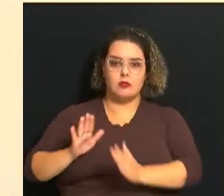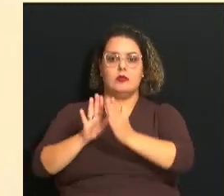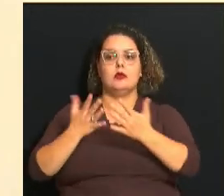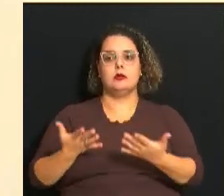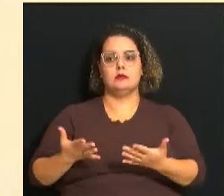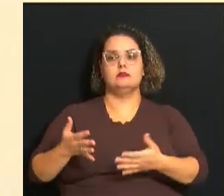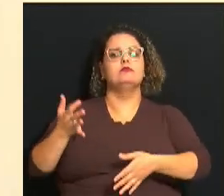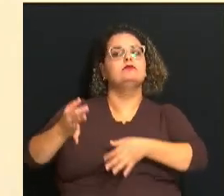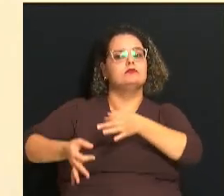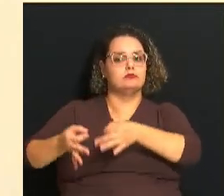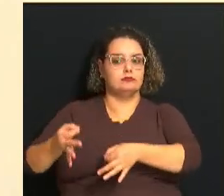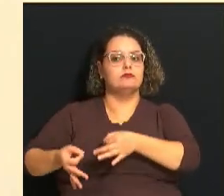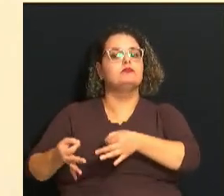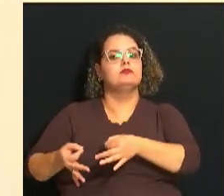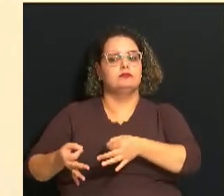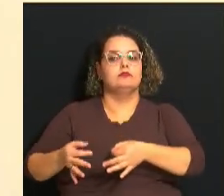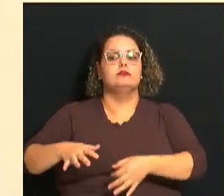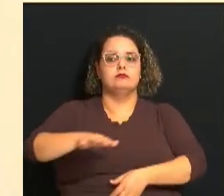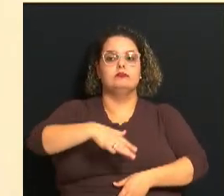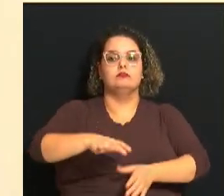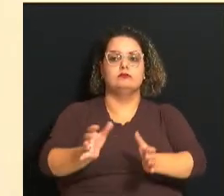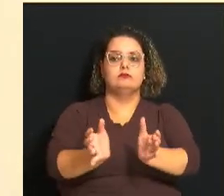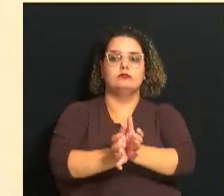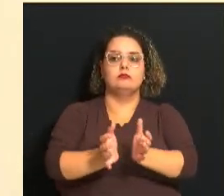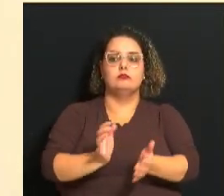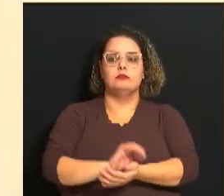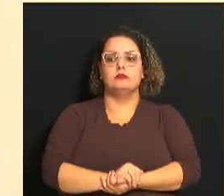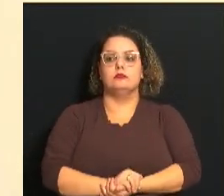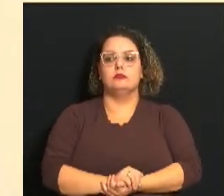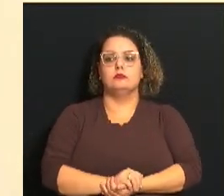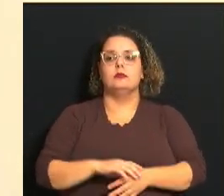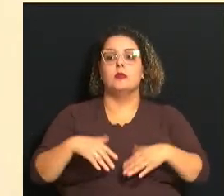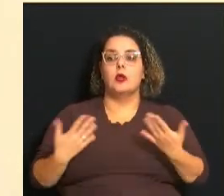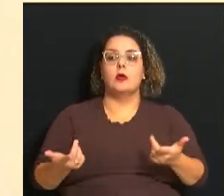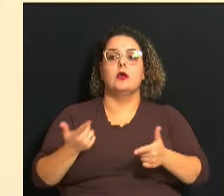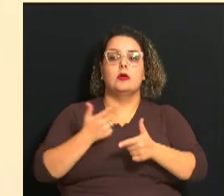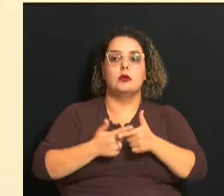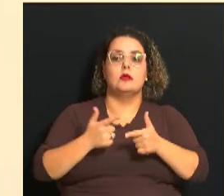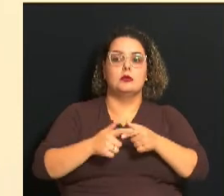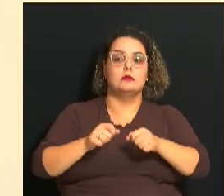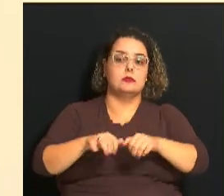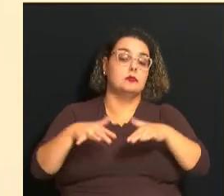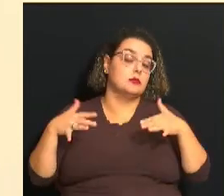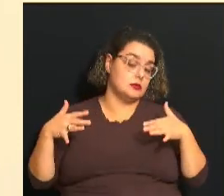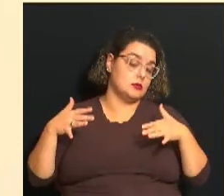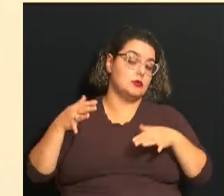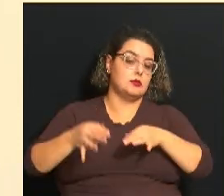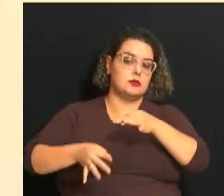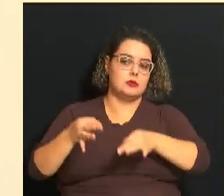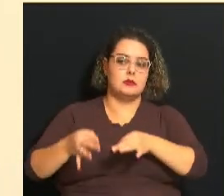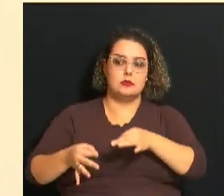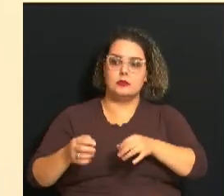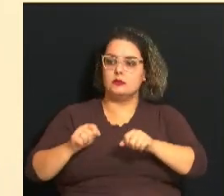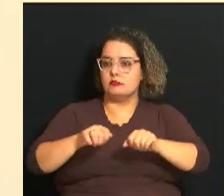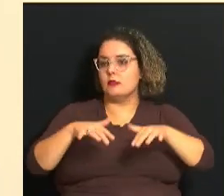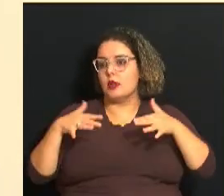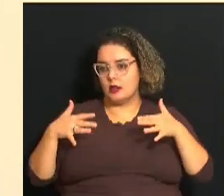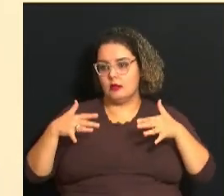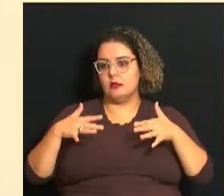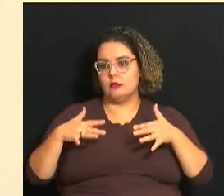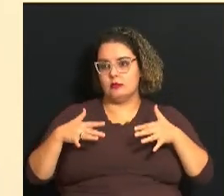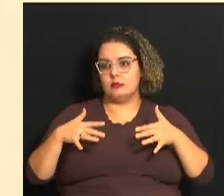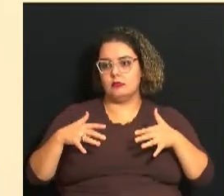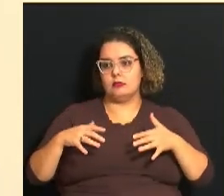também é o enfrentamento da classe trabalhadora E aí quais são os problemas da audiência né da vida junte-se a uma audiência que tem um privilégio